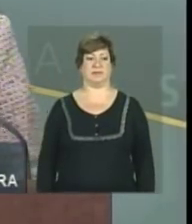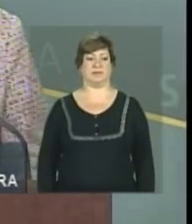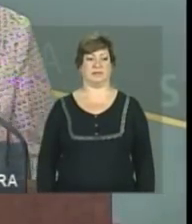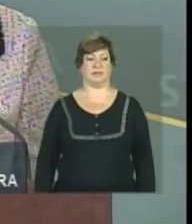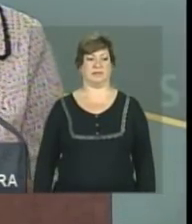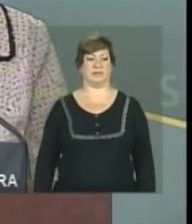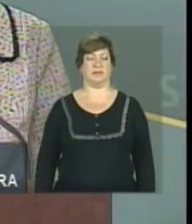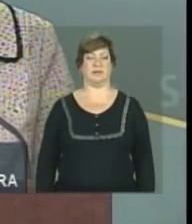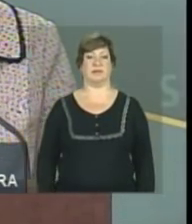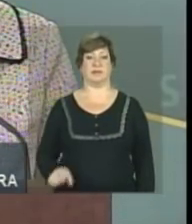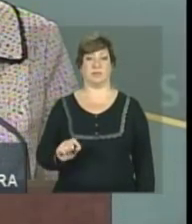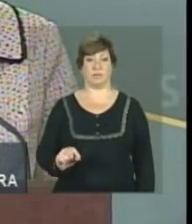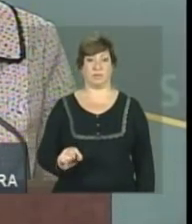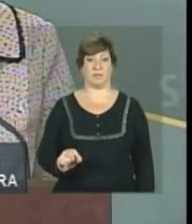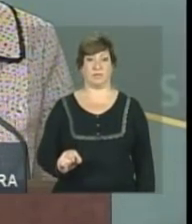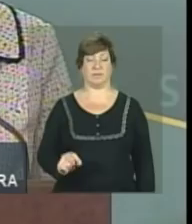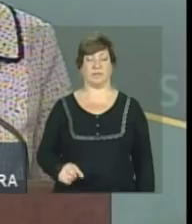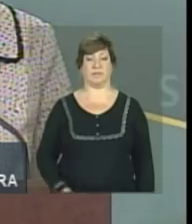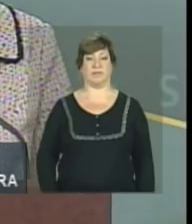Nós